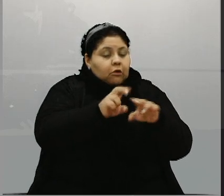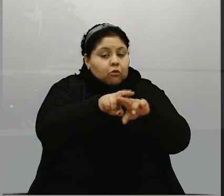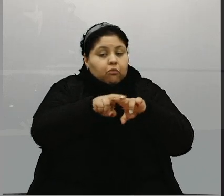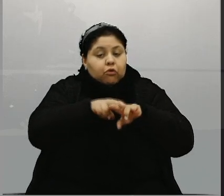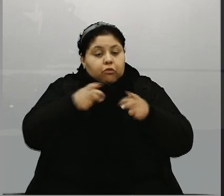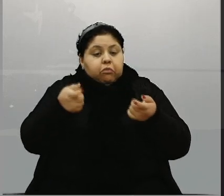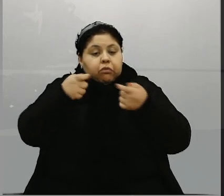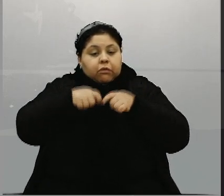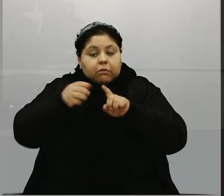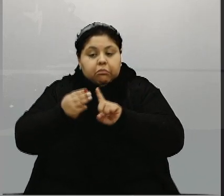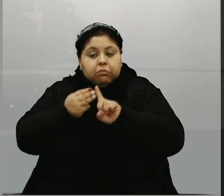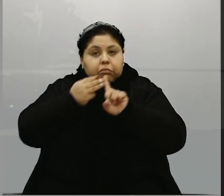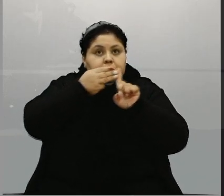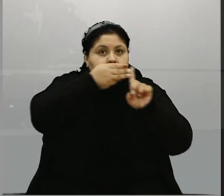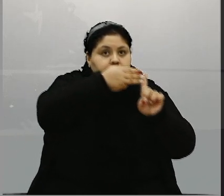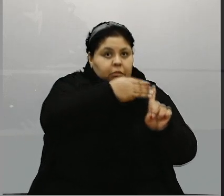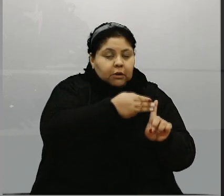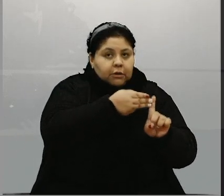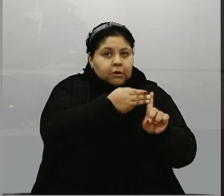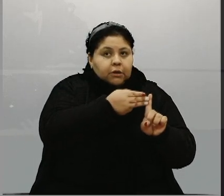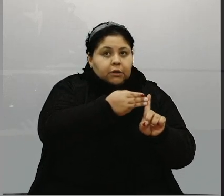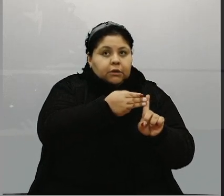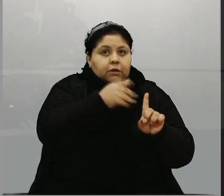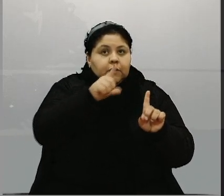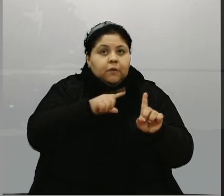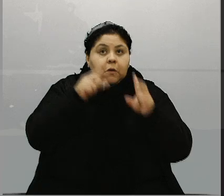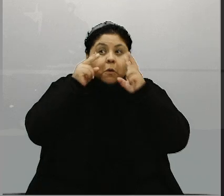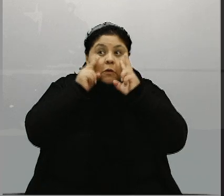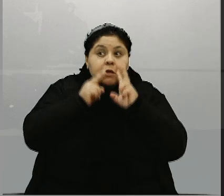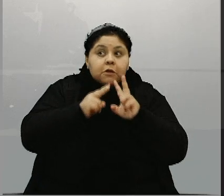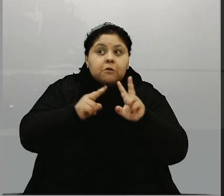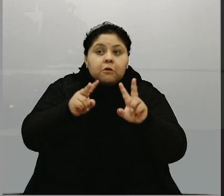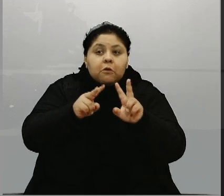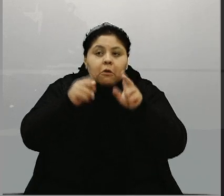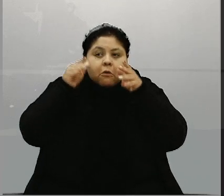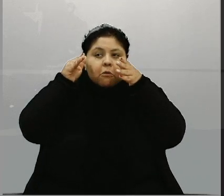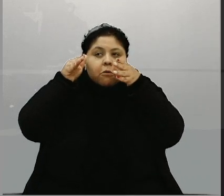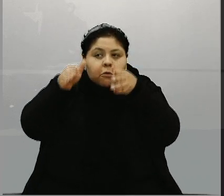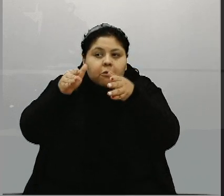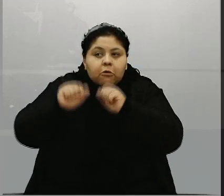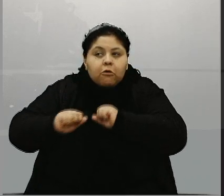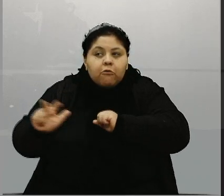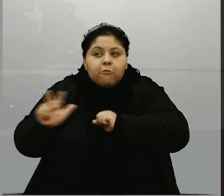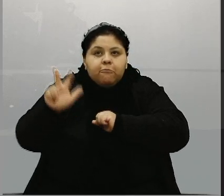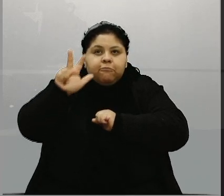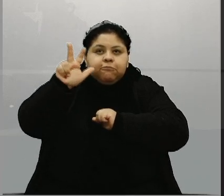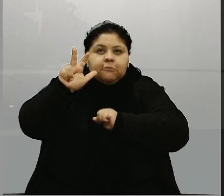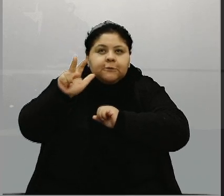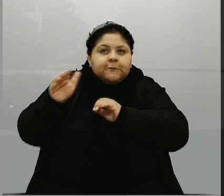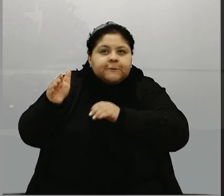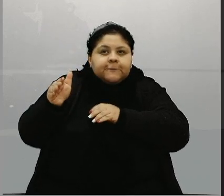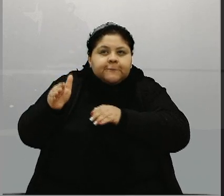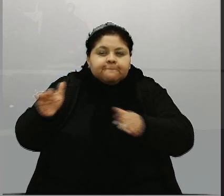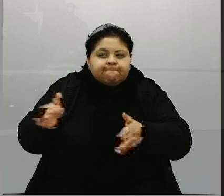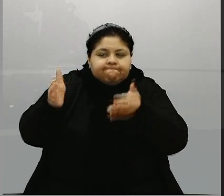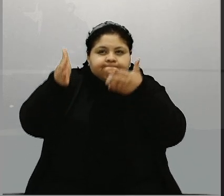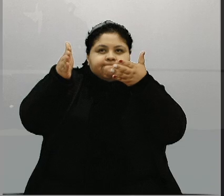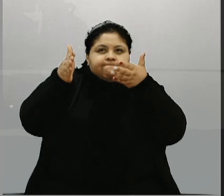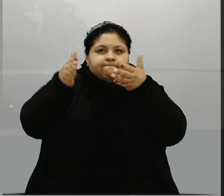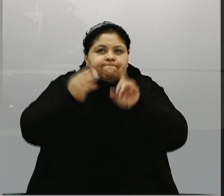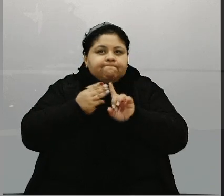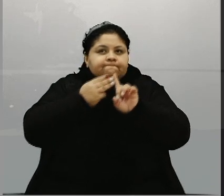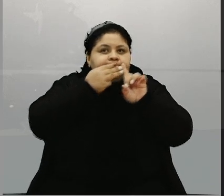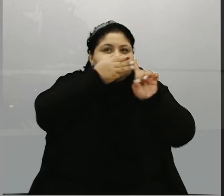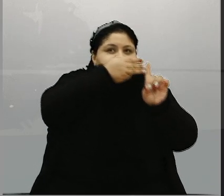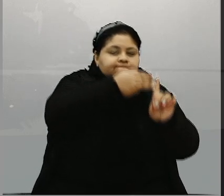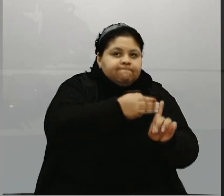precisamos ter uma missão como propósito, ter uma visão como alvo e ter valores que nos norteiam. Então nossa missão é ser